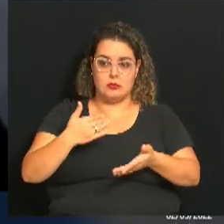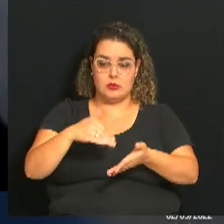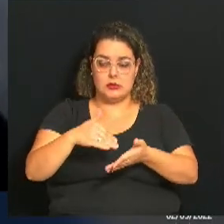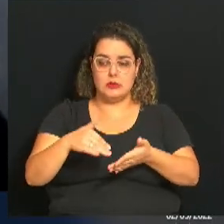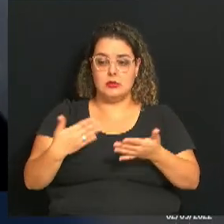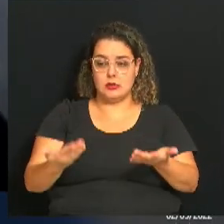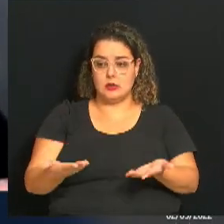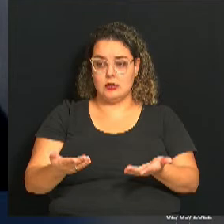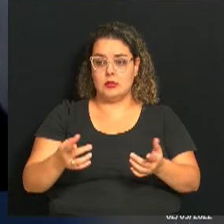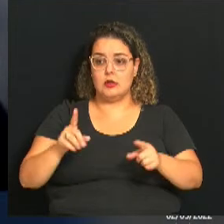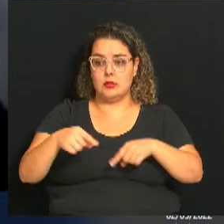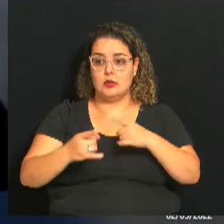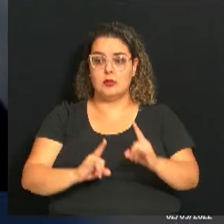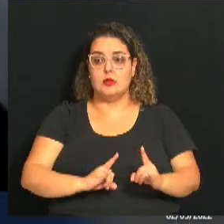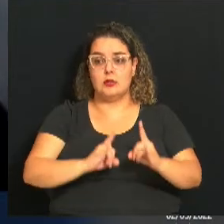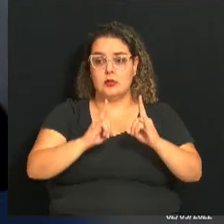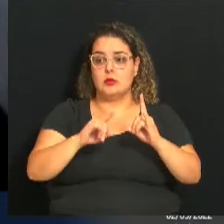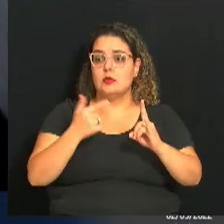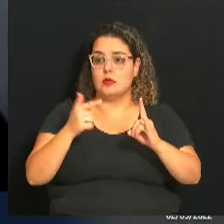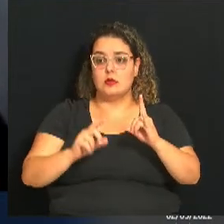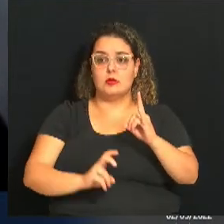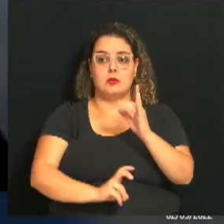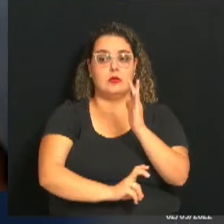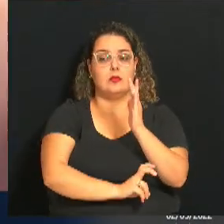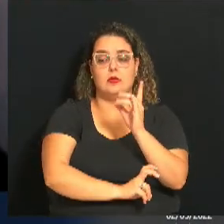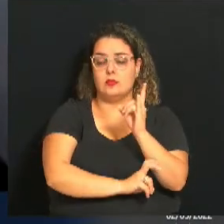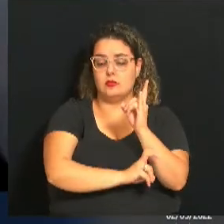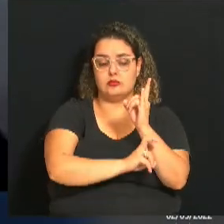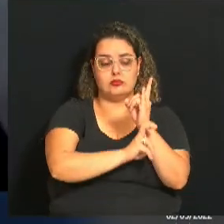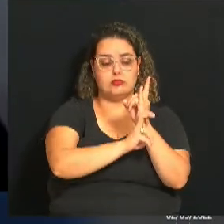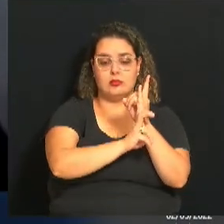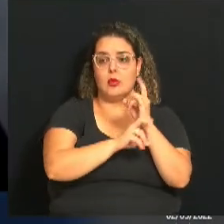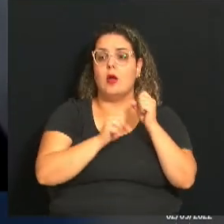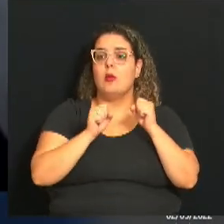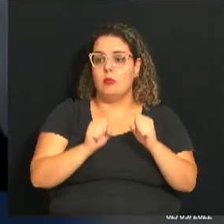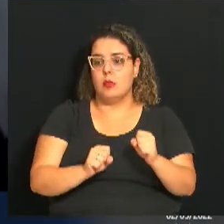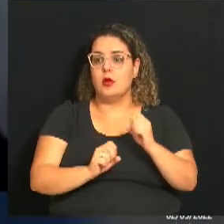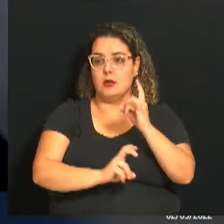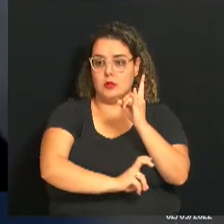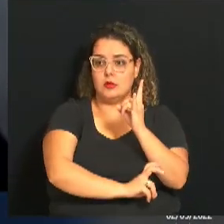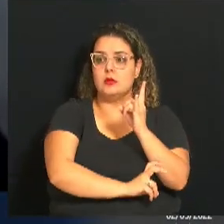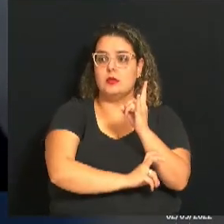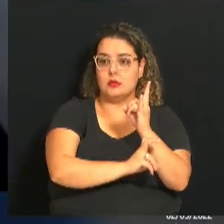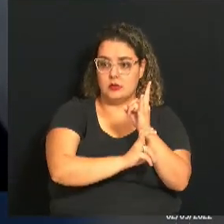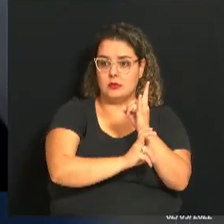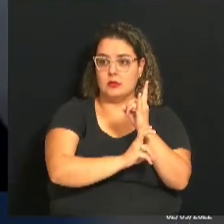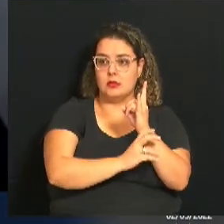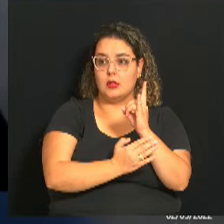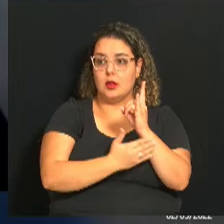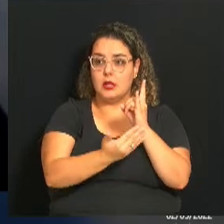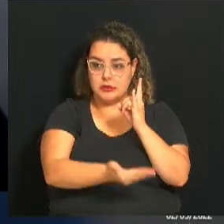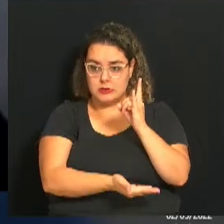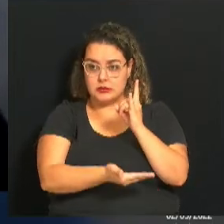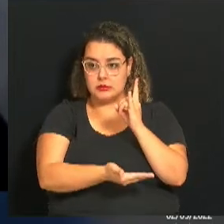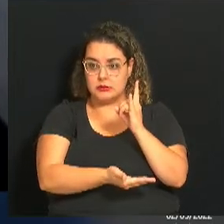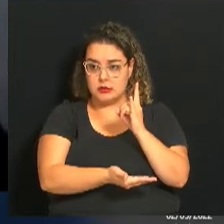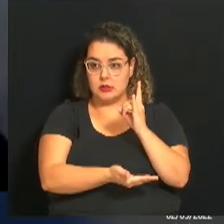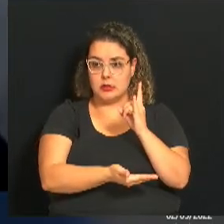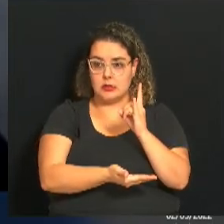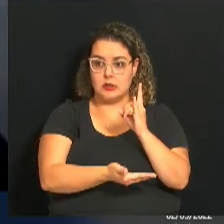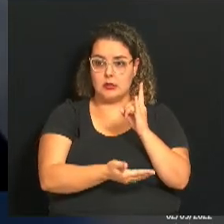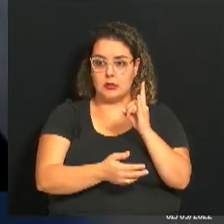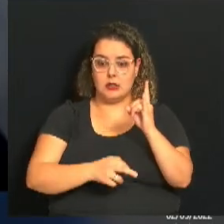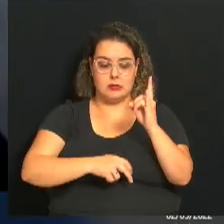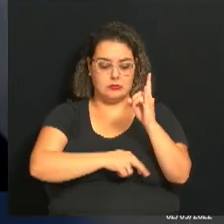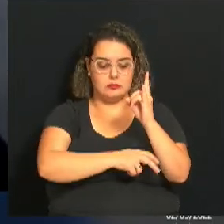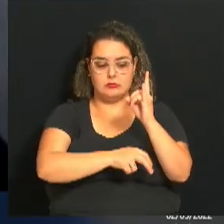esses prédios, às vezes, não têm elevadores algum. Posso colocar o elevador na área externa? Às vezes, eles têm escada que não